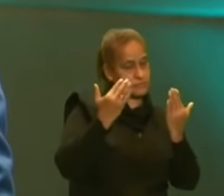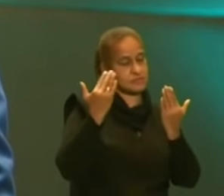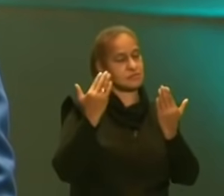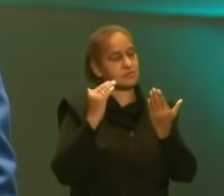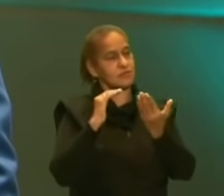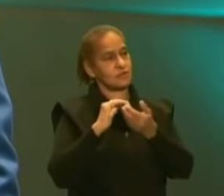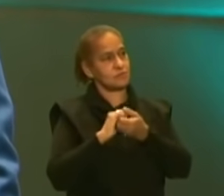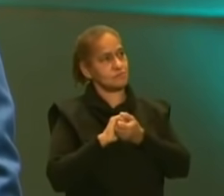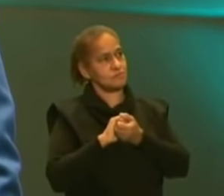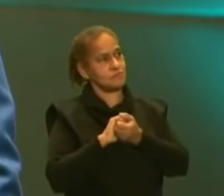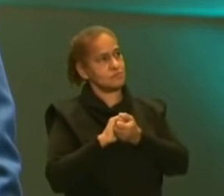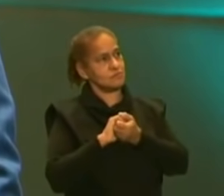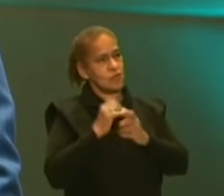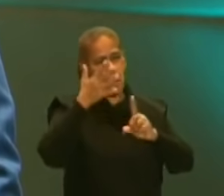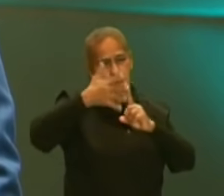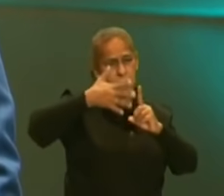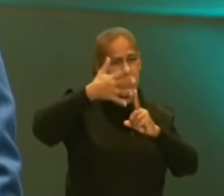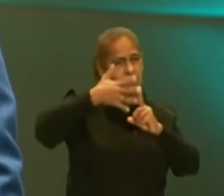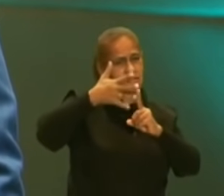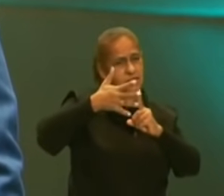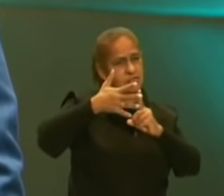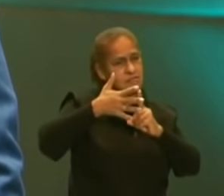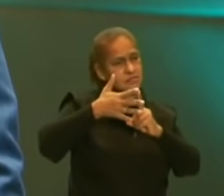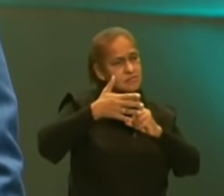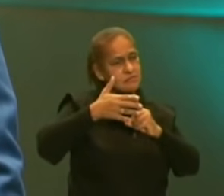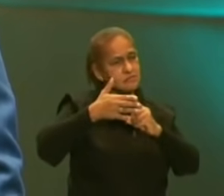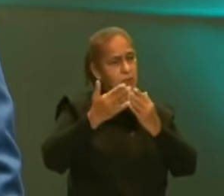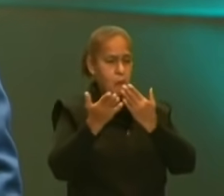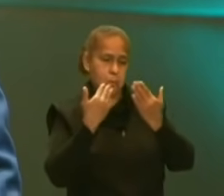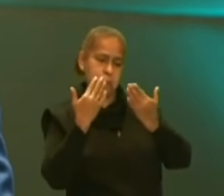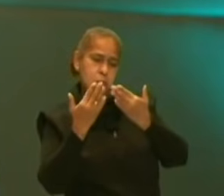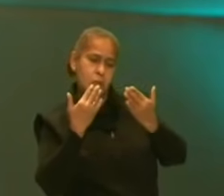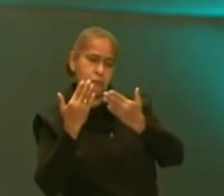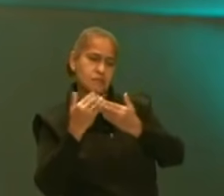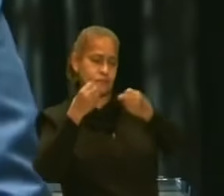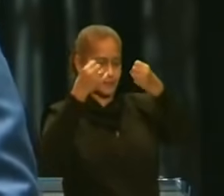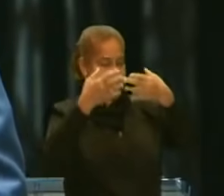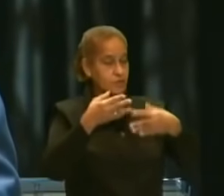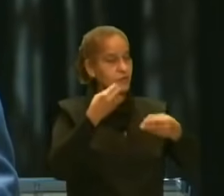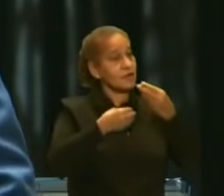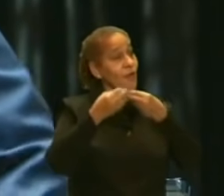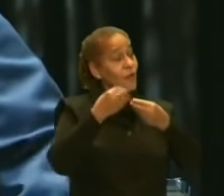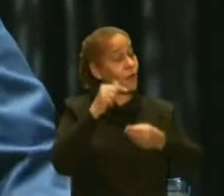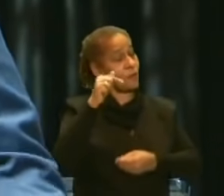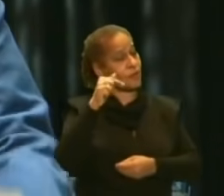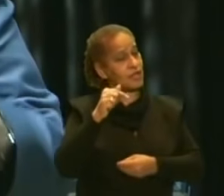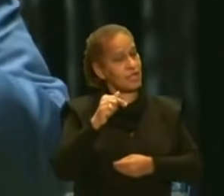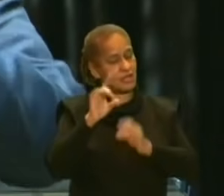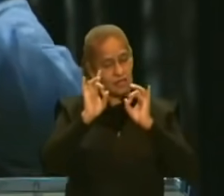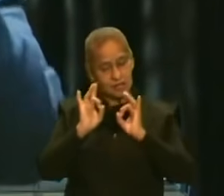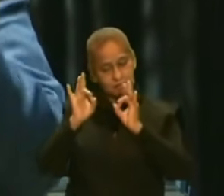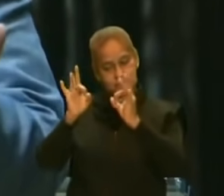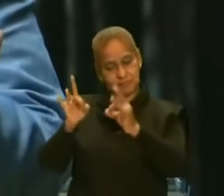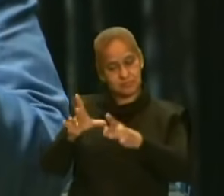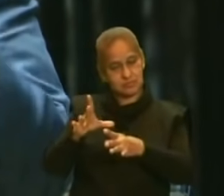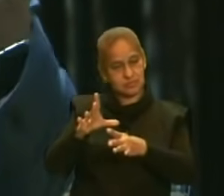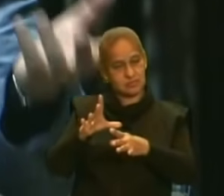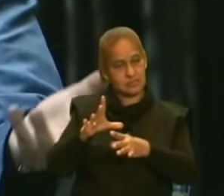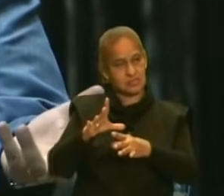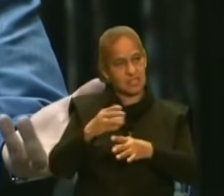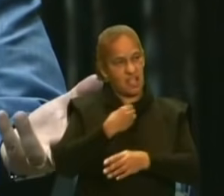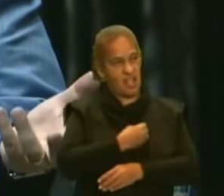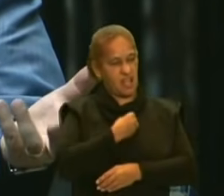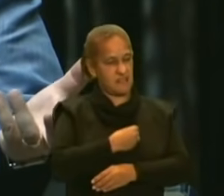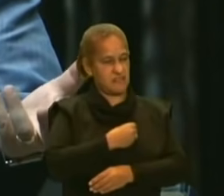ele conversando sobre como ele deixou de ser uma pessoa que se travestia